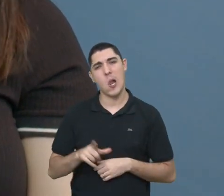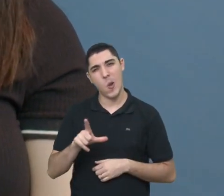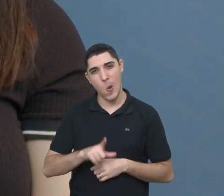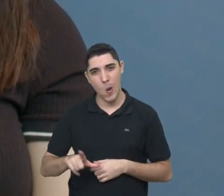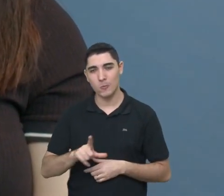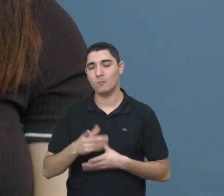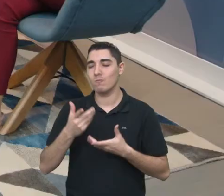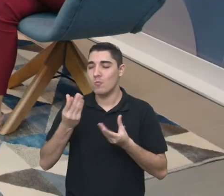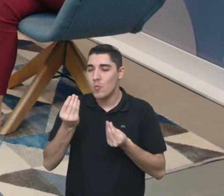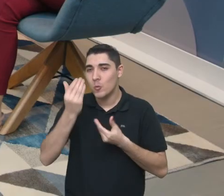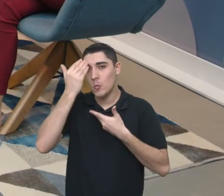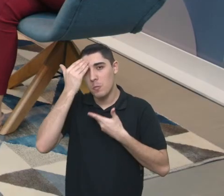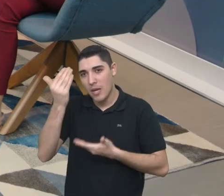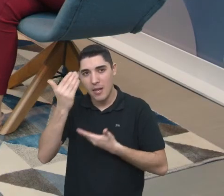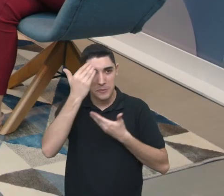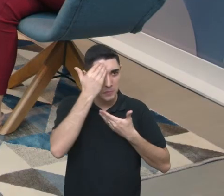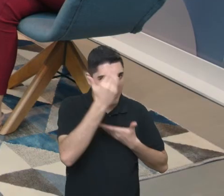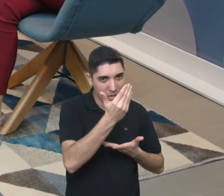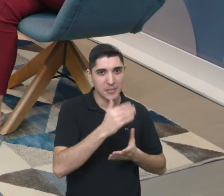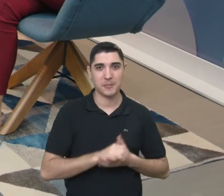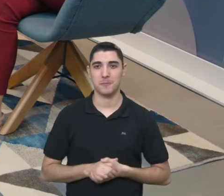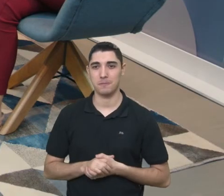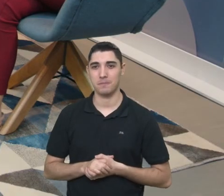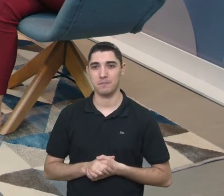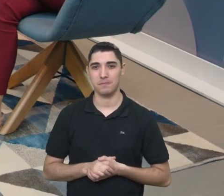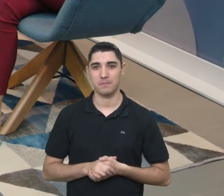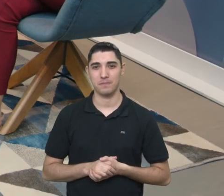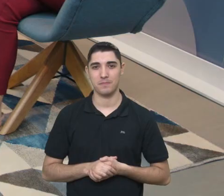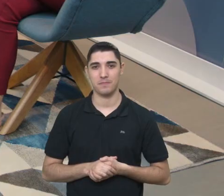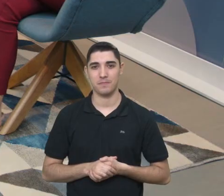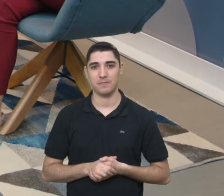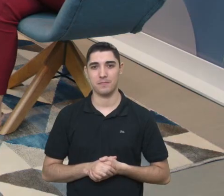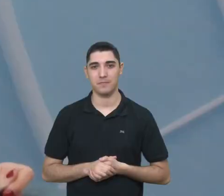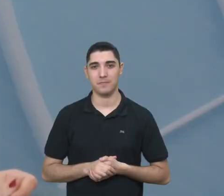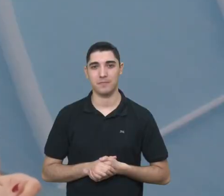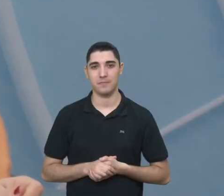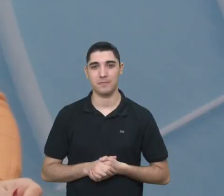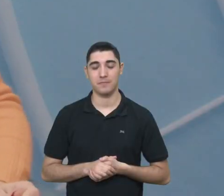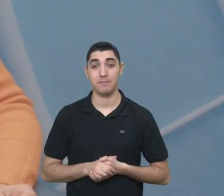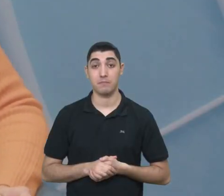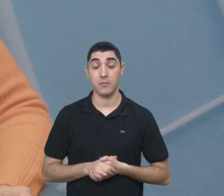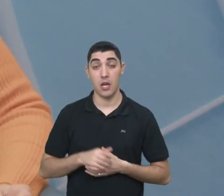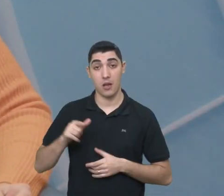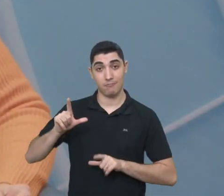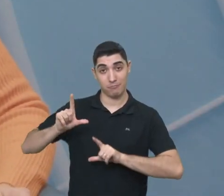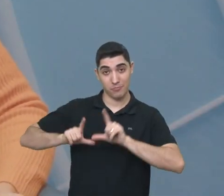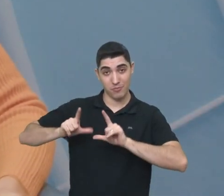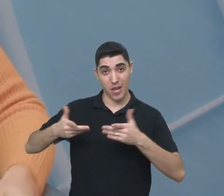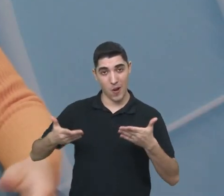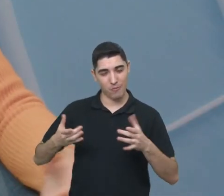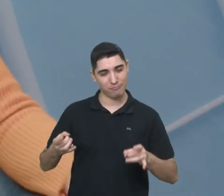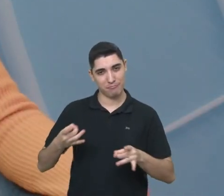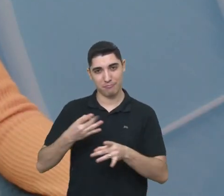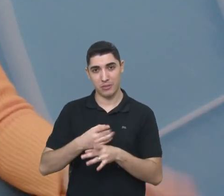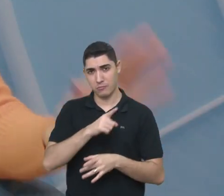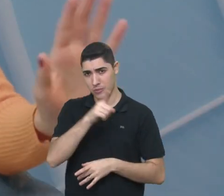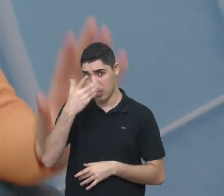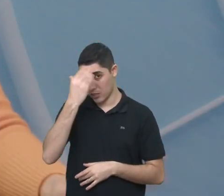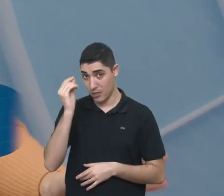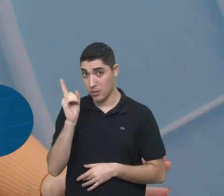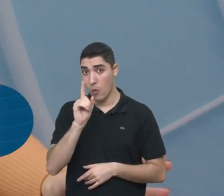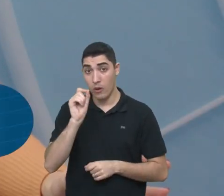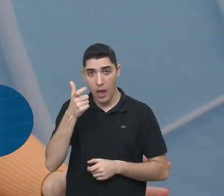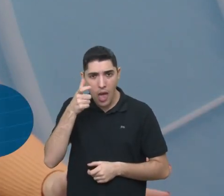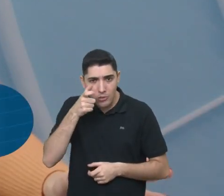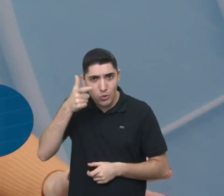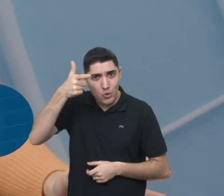Sem dúvida. Meninas, mais uma vez, muito obrigada, viu? Obrigada. Pela presença. E o Diálogos da Cidade fica por aqui. Não se